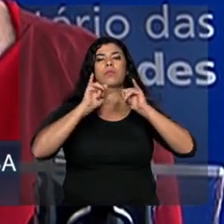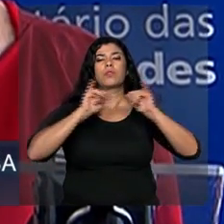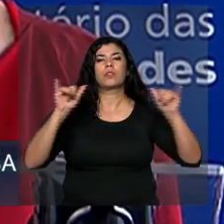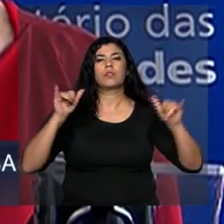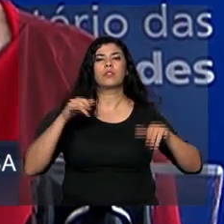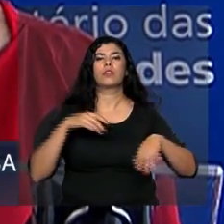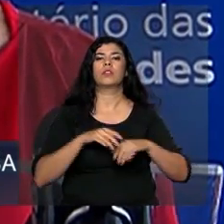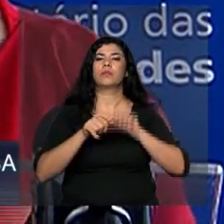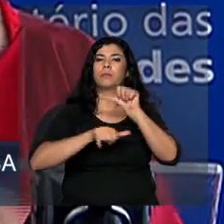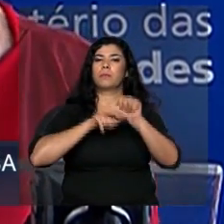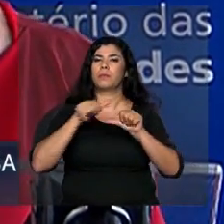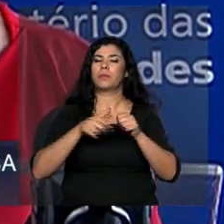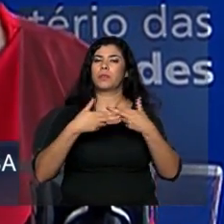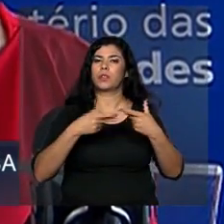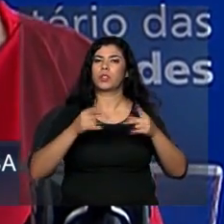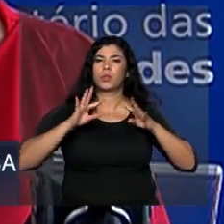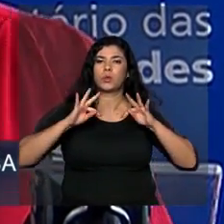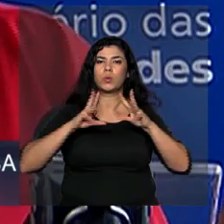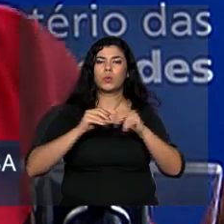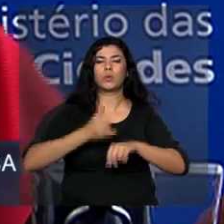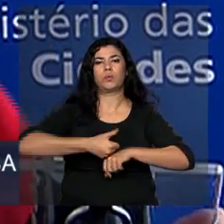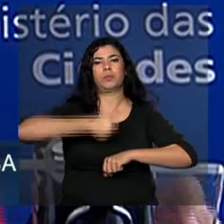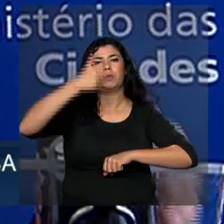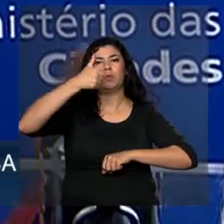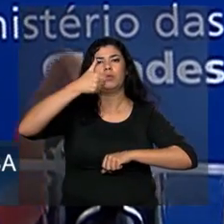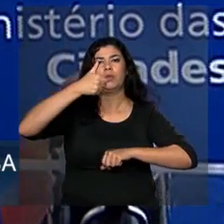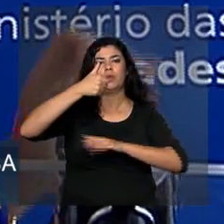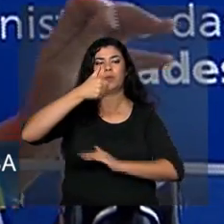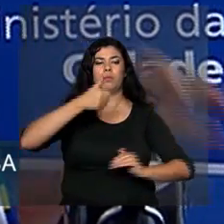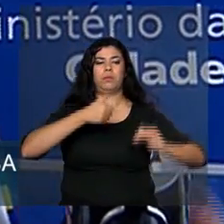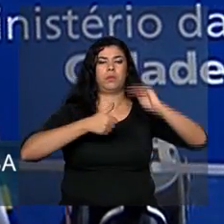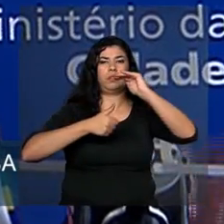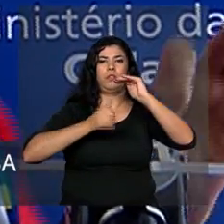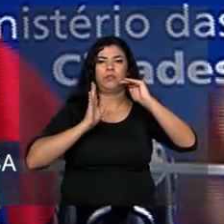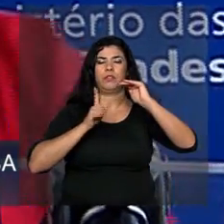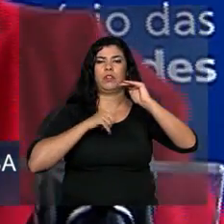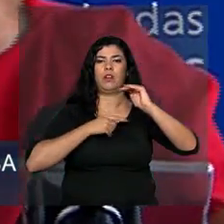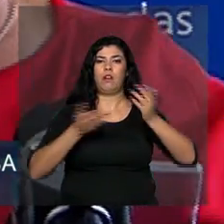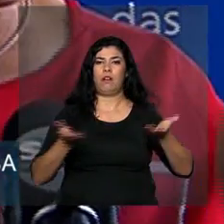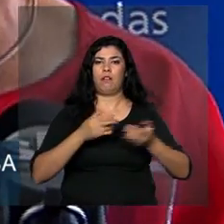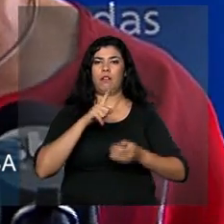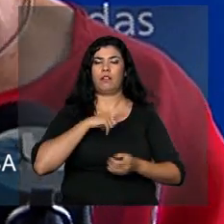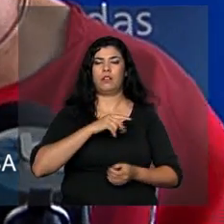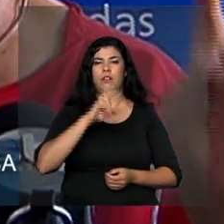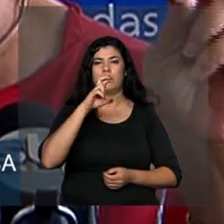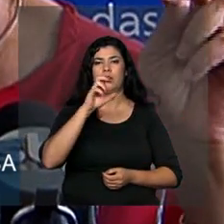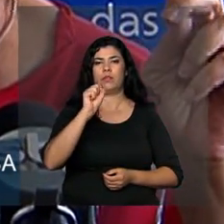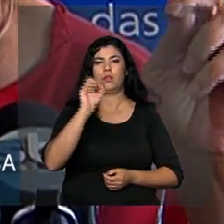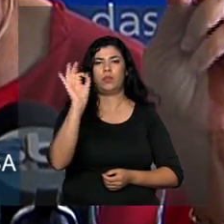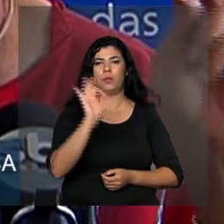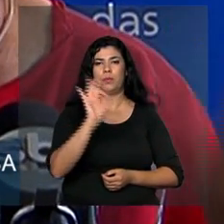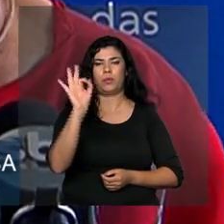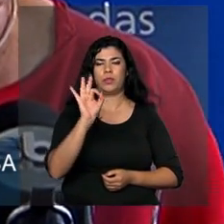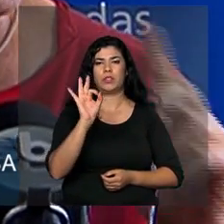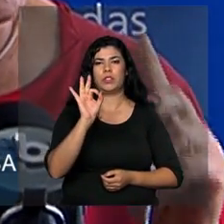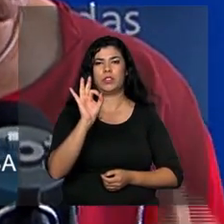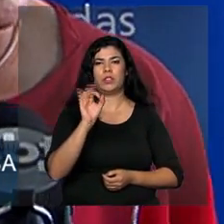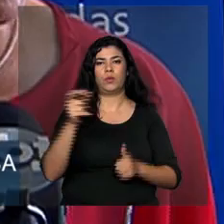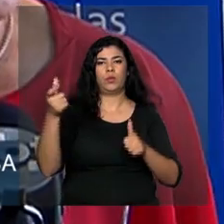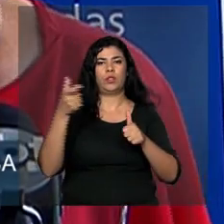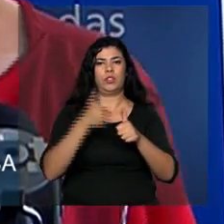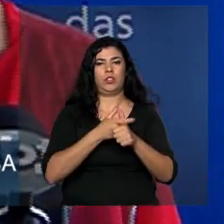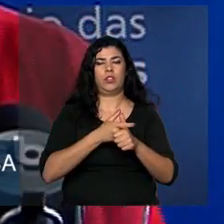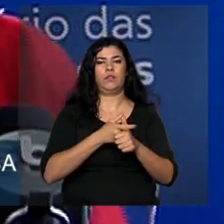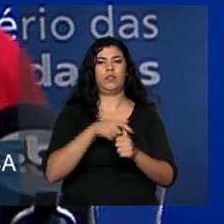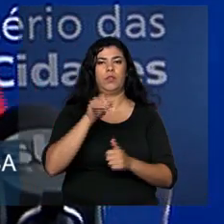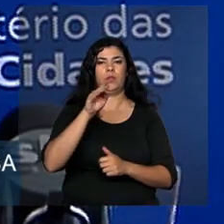melhoraram todos, né? Todos. Nós estamos agora com 58% da dívida bruta sobre o